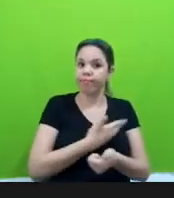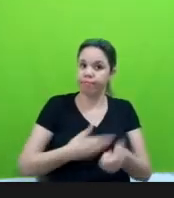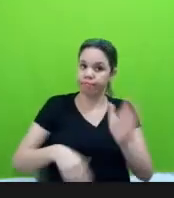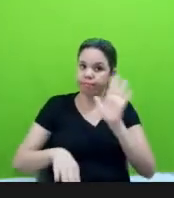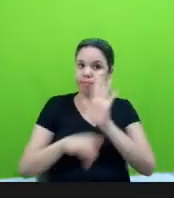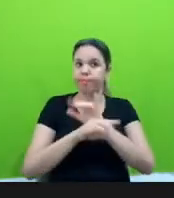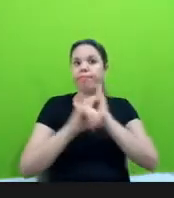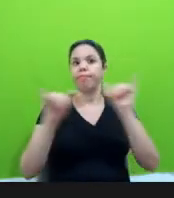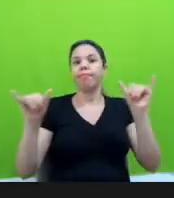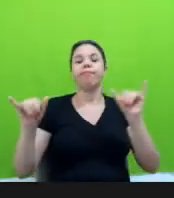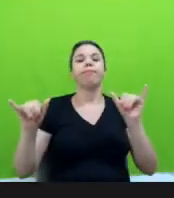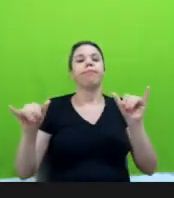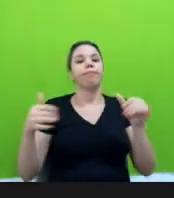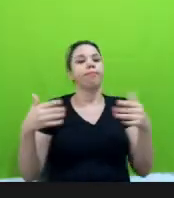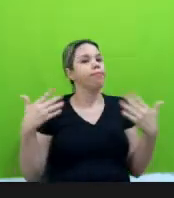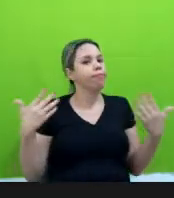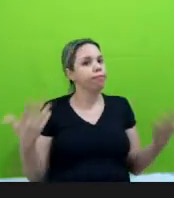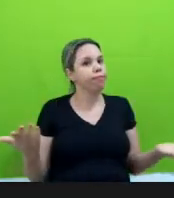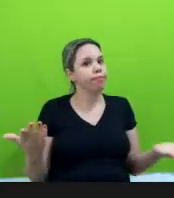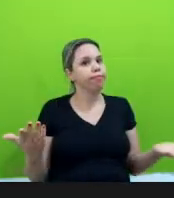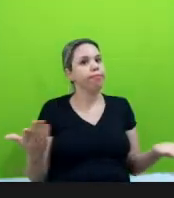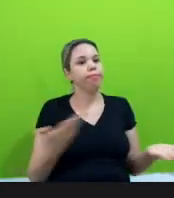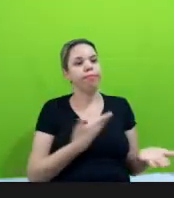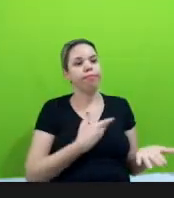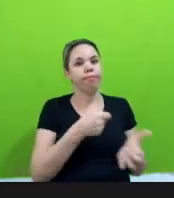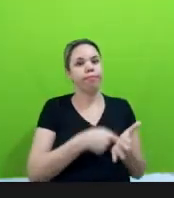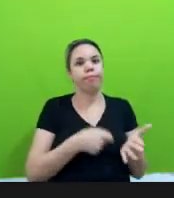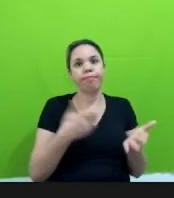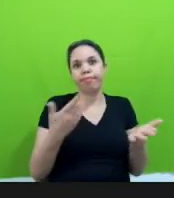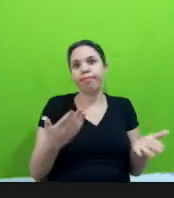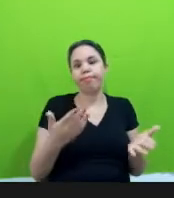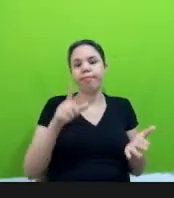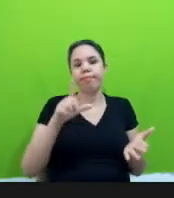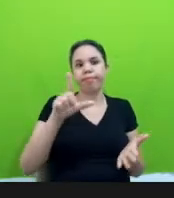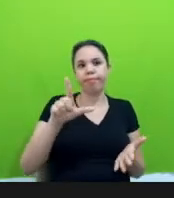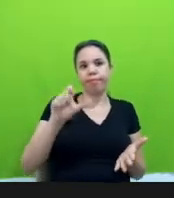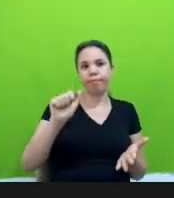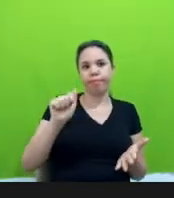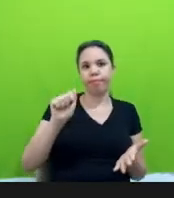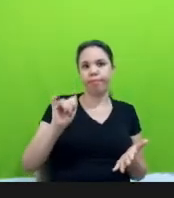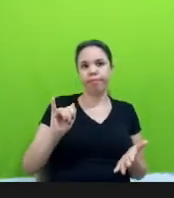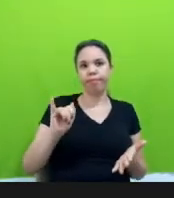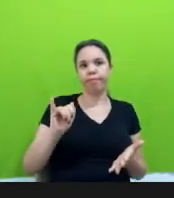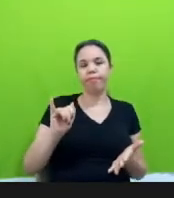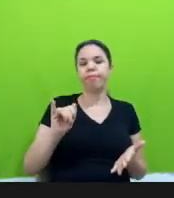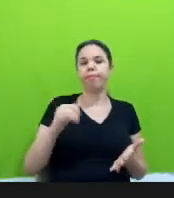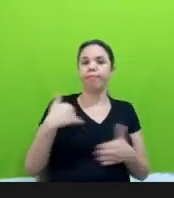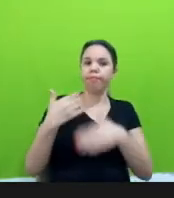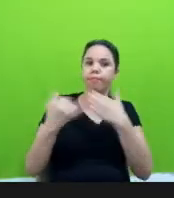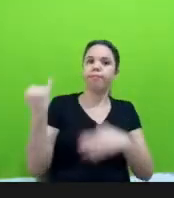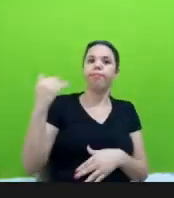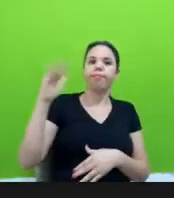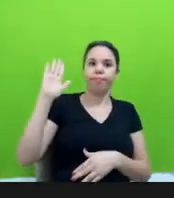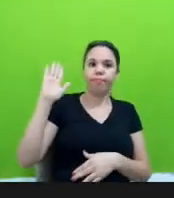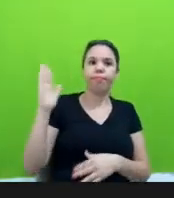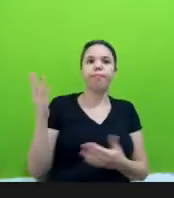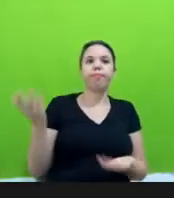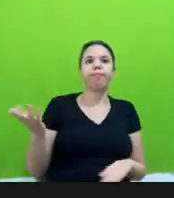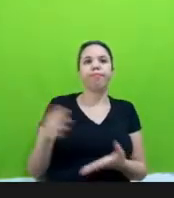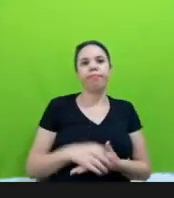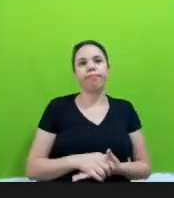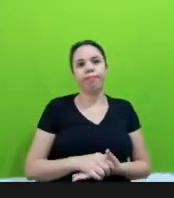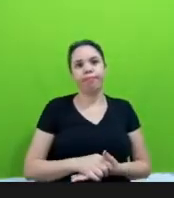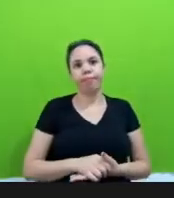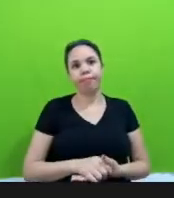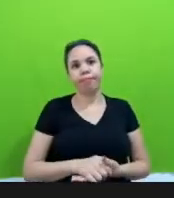debate de política pública. Então, a Live virou algo ainda mais importante, né? Porque,